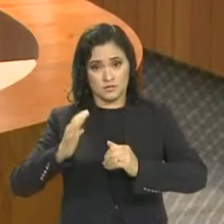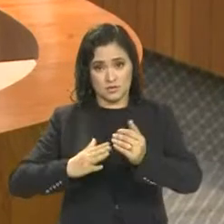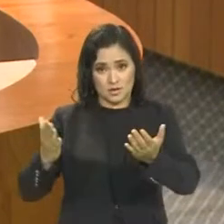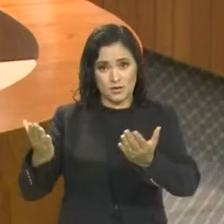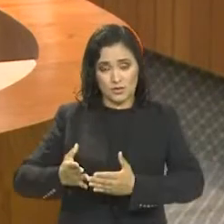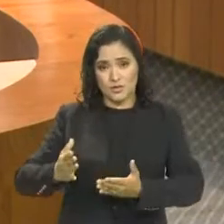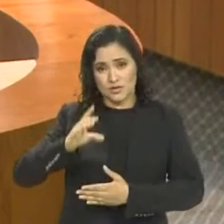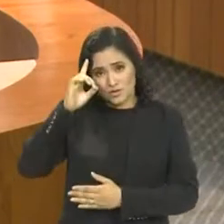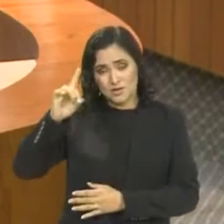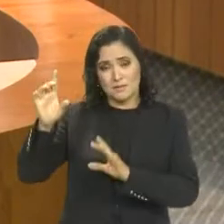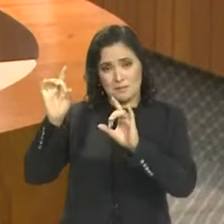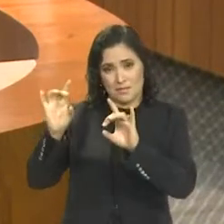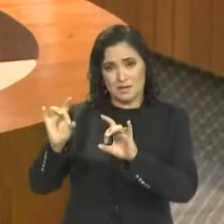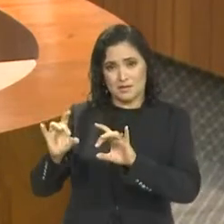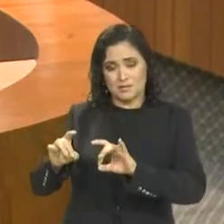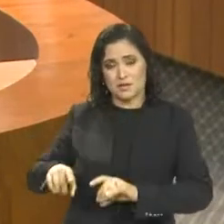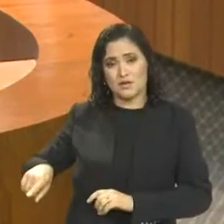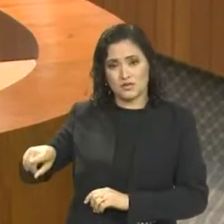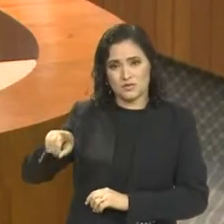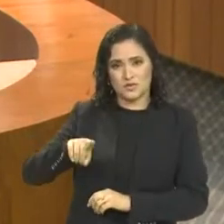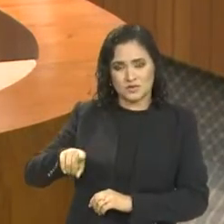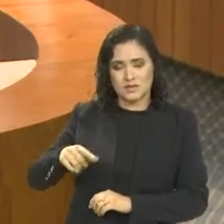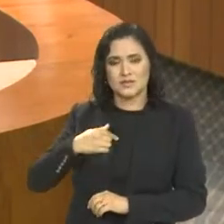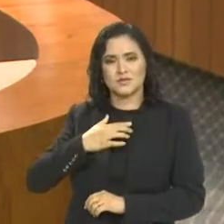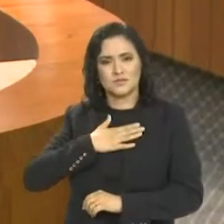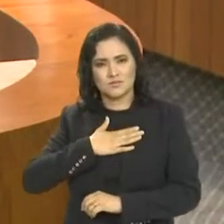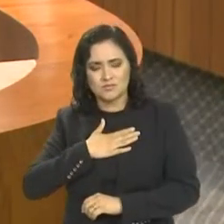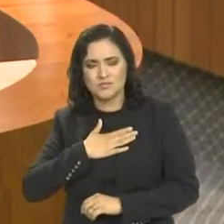vocês taquígrafos na Assembleia Legislativa do Estado do Maranhão.